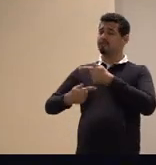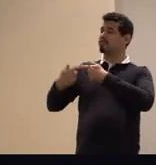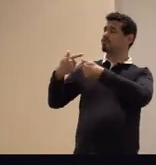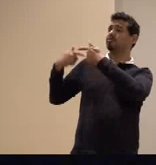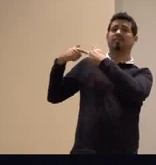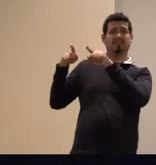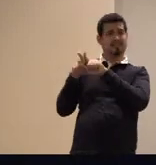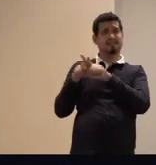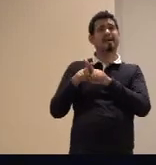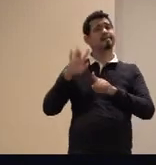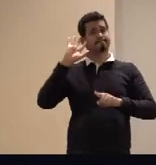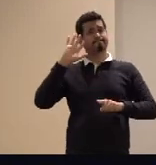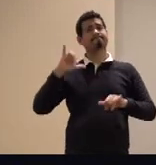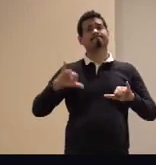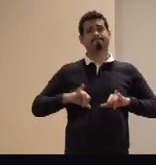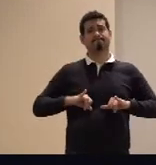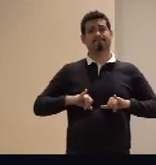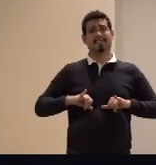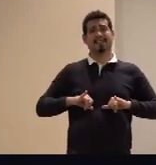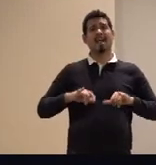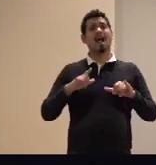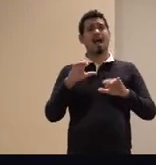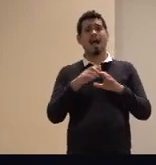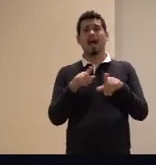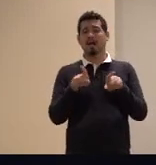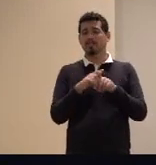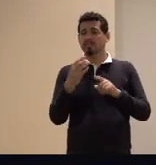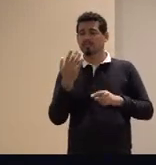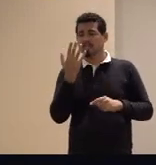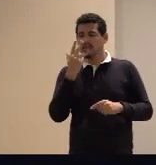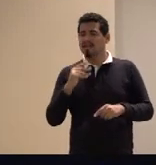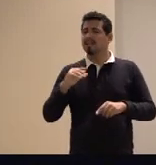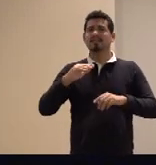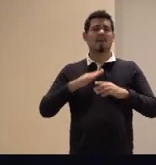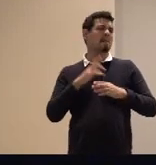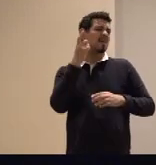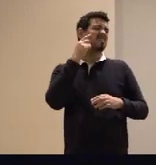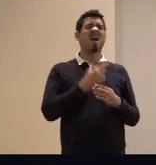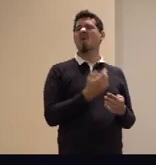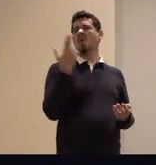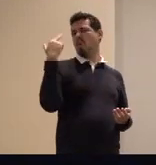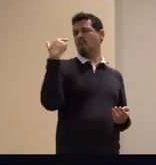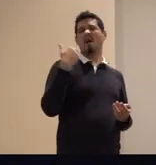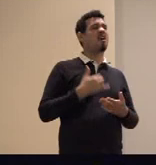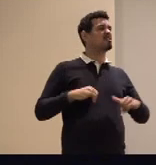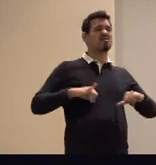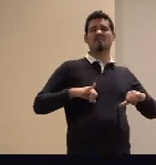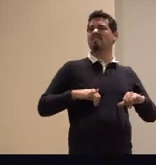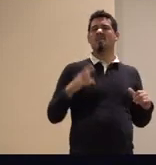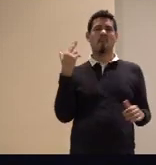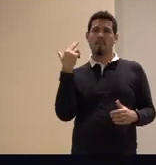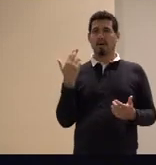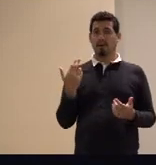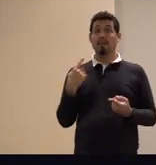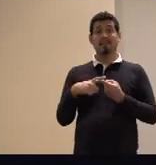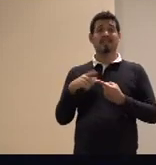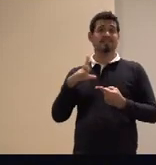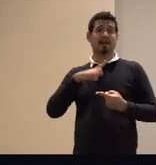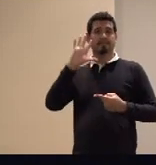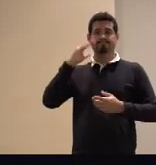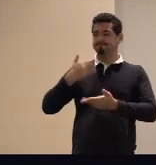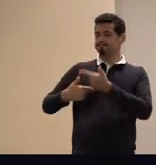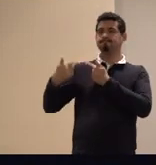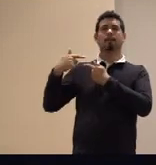sofria, a menina já integra essa família achando que essa violência é normal. Nós fazemos também